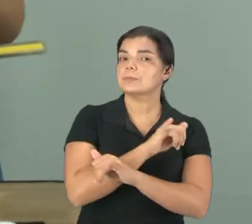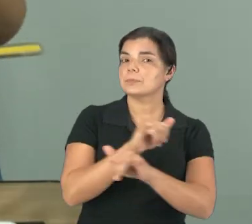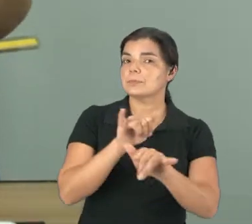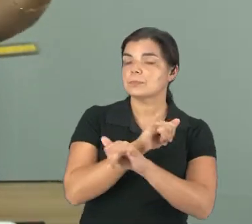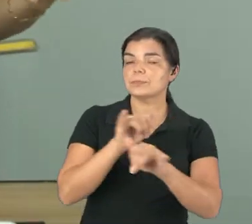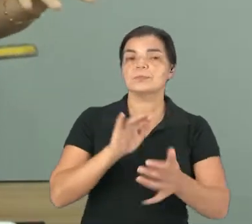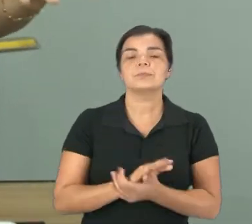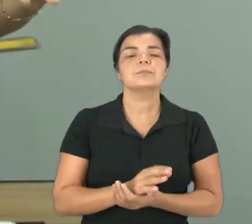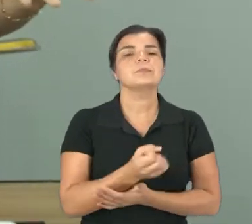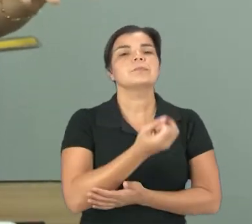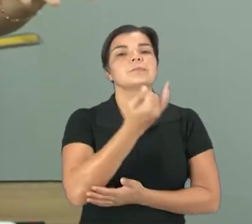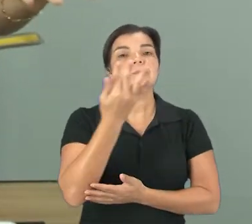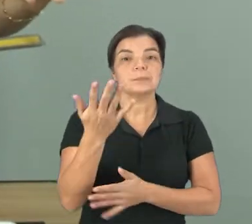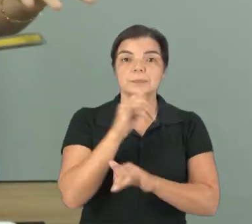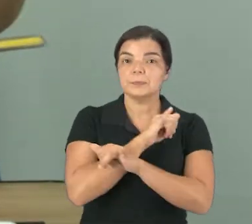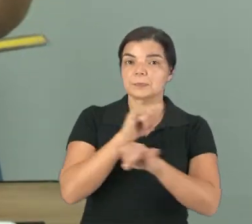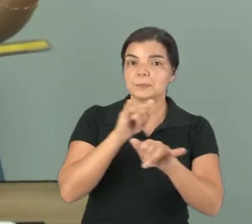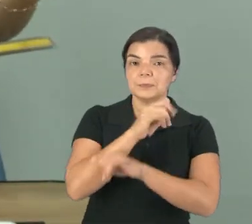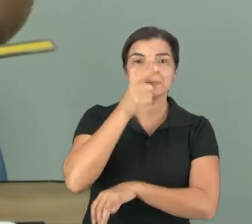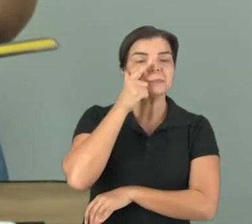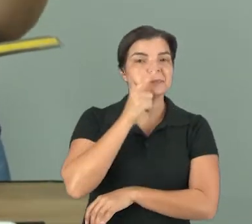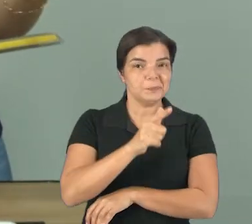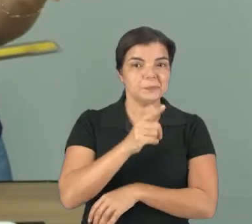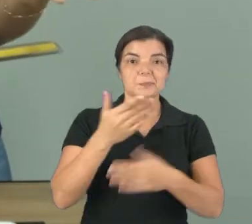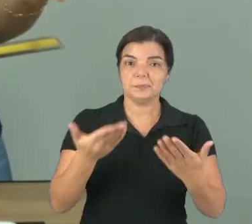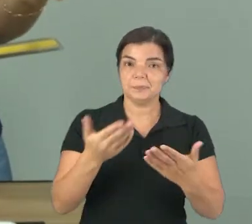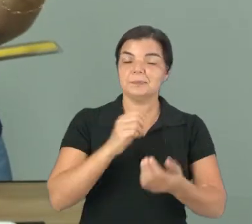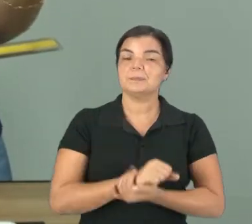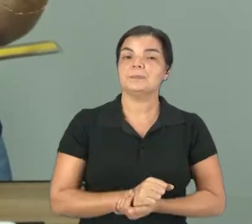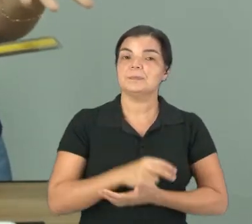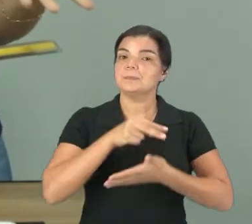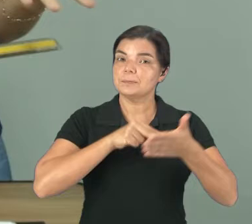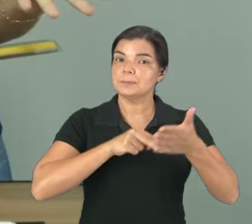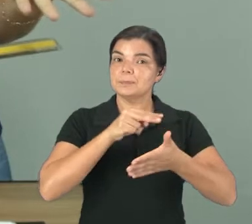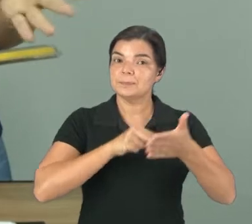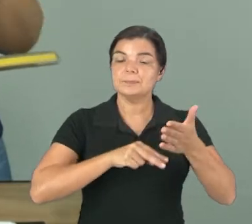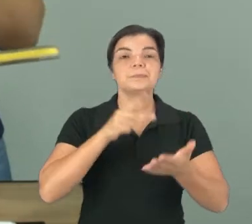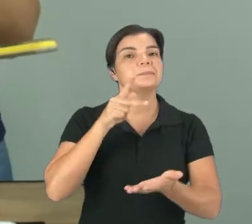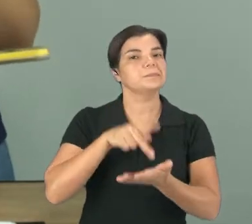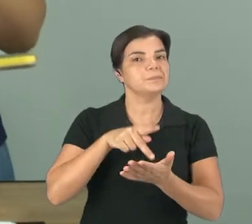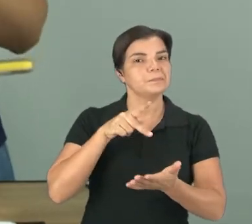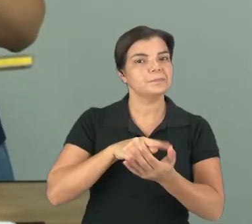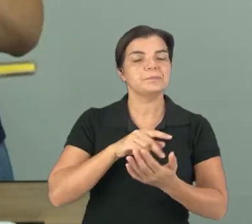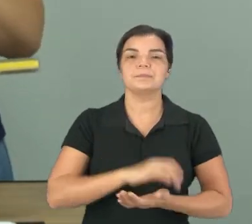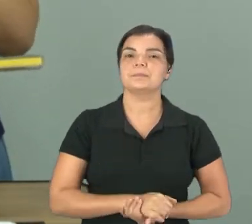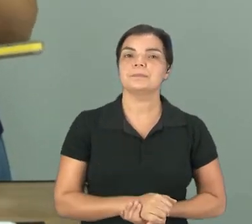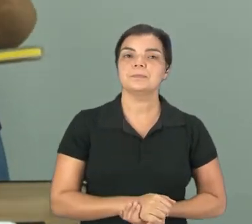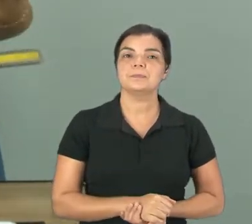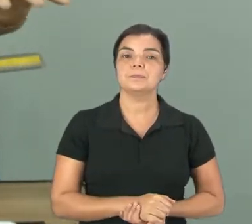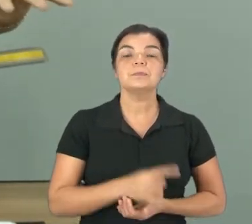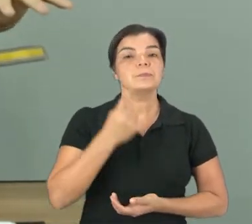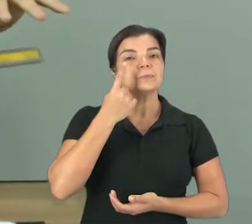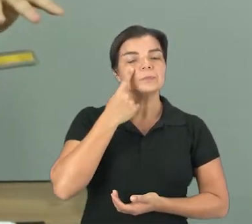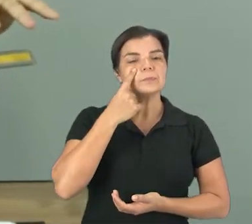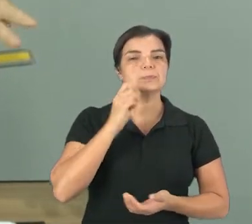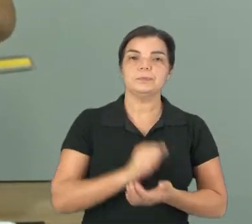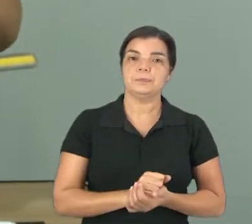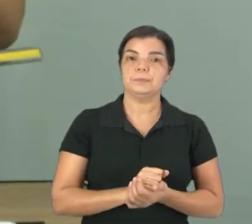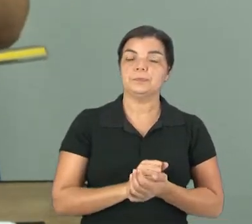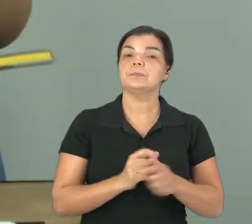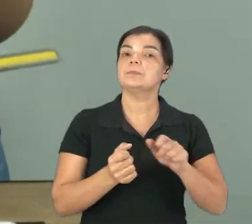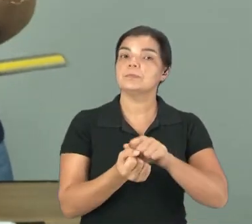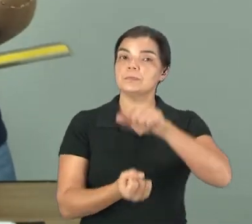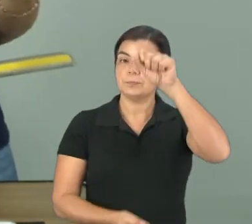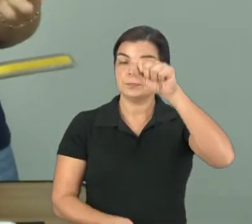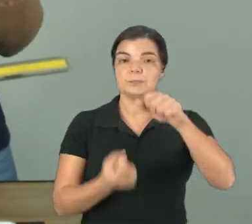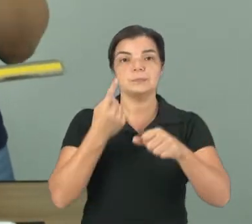E quantas informações nós conseguimos descobrir através dessa leitura, não é verdade? Então vamos lá, vamos voltar ao nosso cartaz